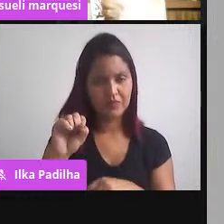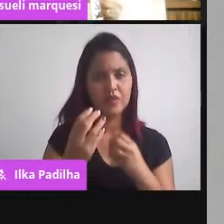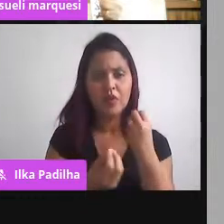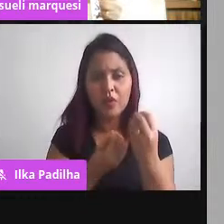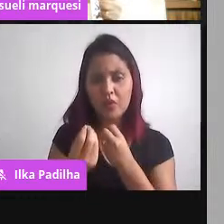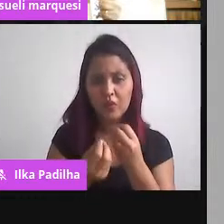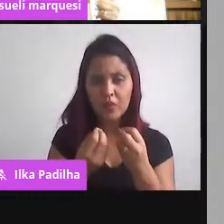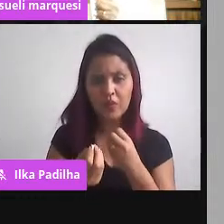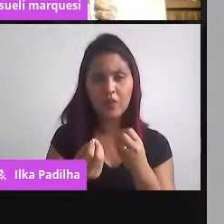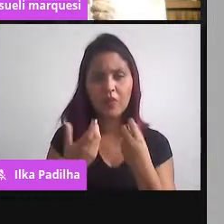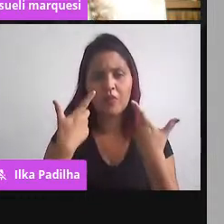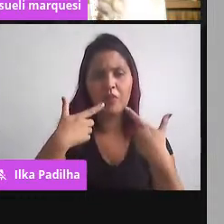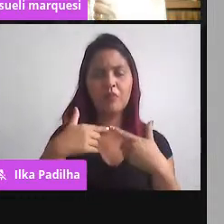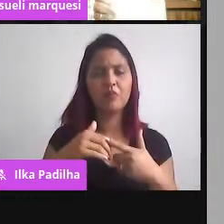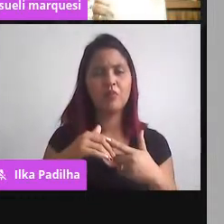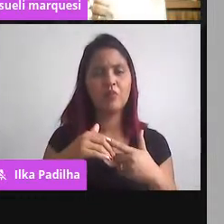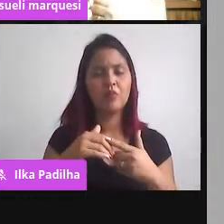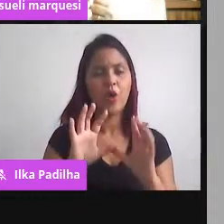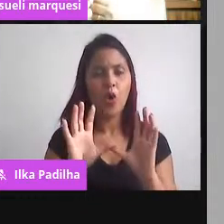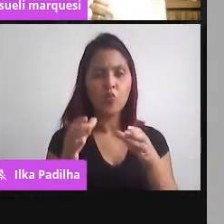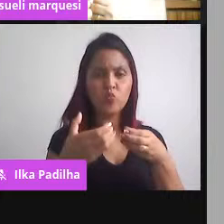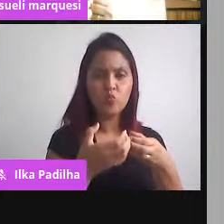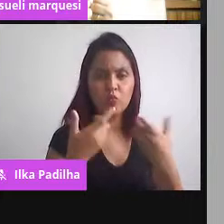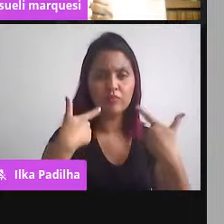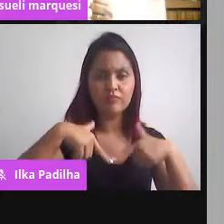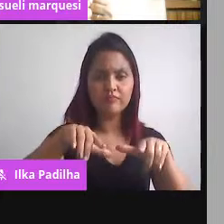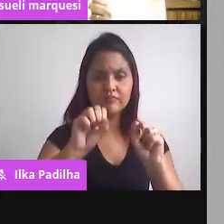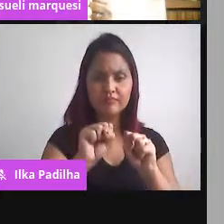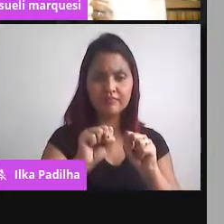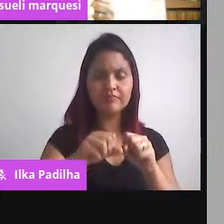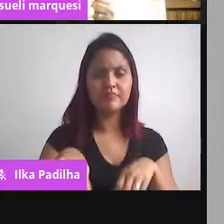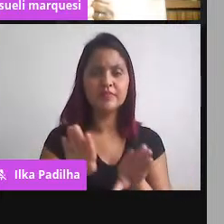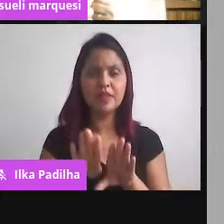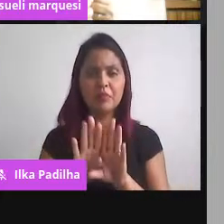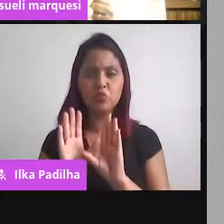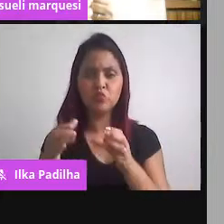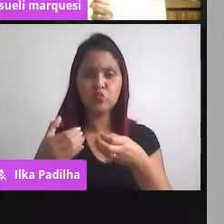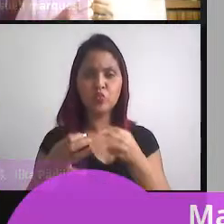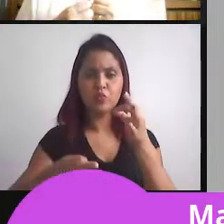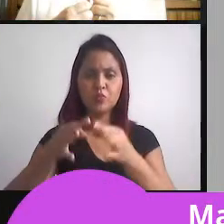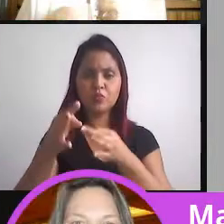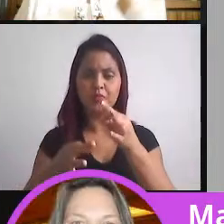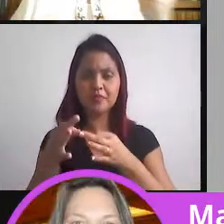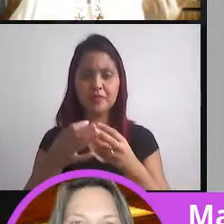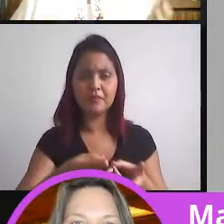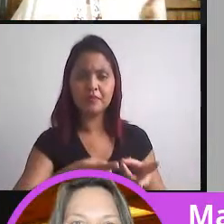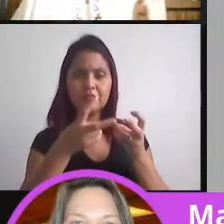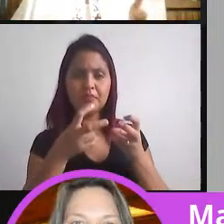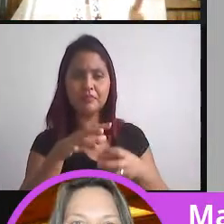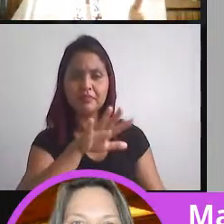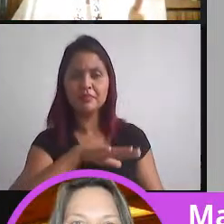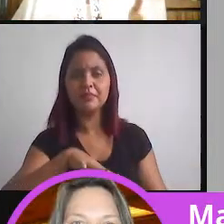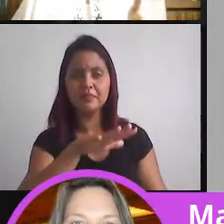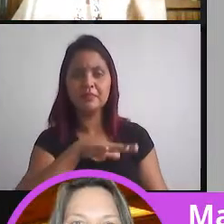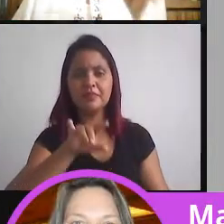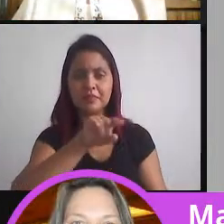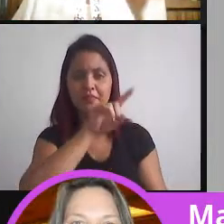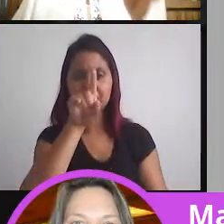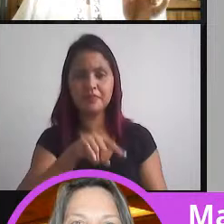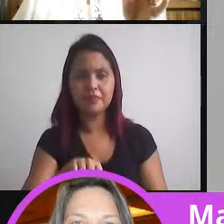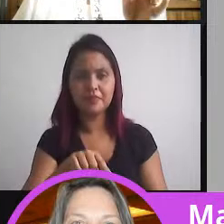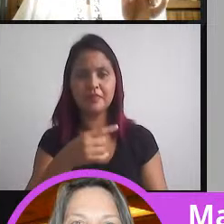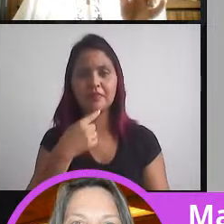que linguistas e juristas viam a questão, né? E daí, então, no meu caso, eu peguei a questão